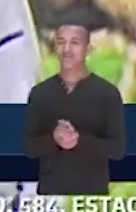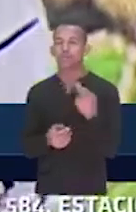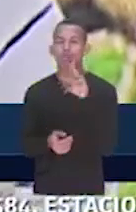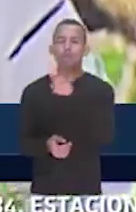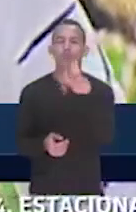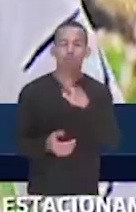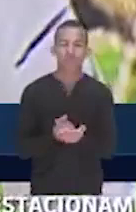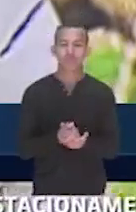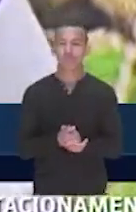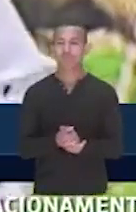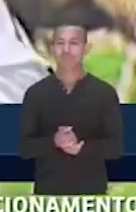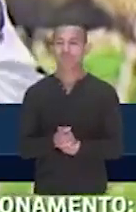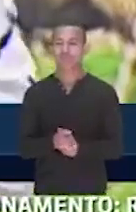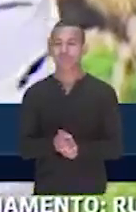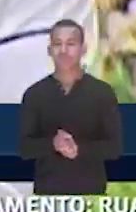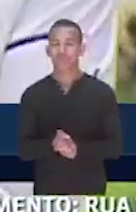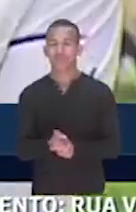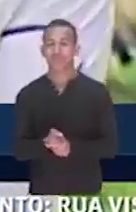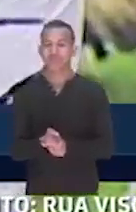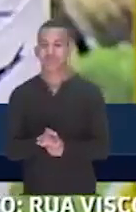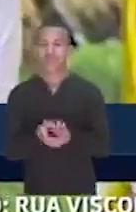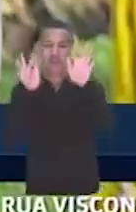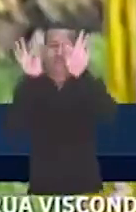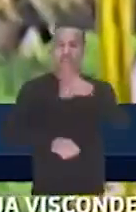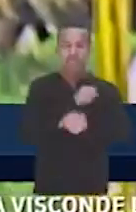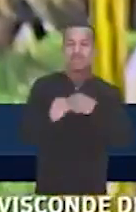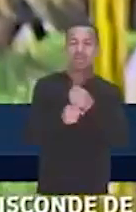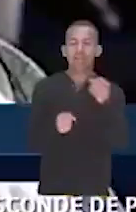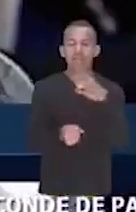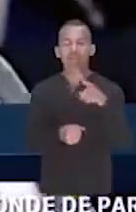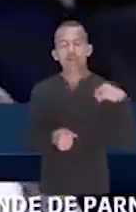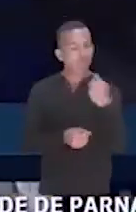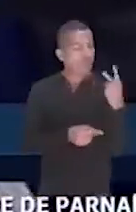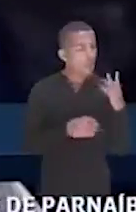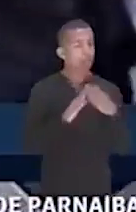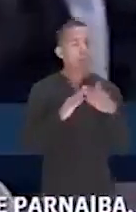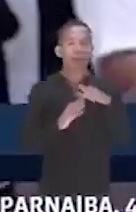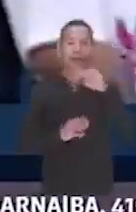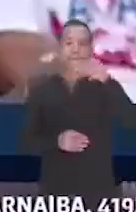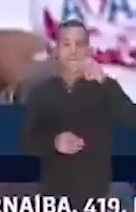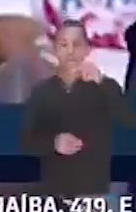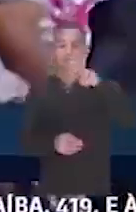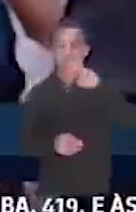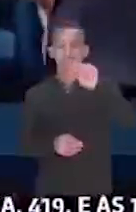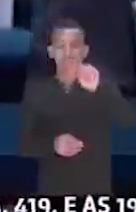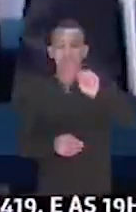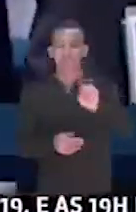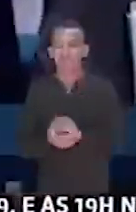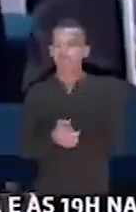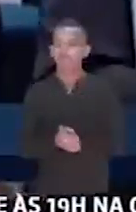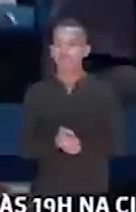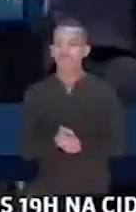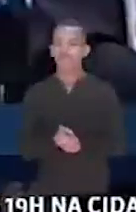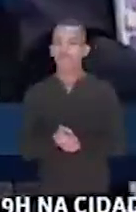nome? Apóstolo. Paz. Feliz ano novo, somos de Manaus. Obrigado. Muita saudade de vocês. É?